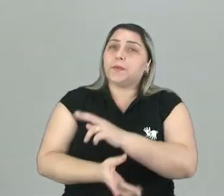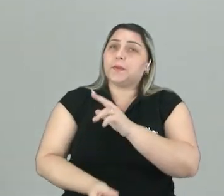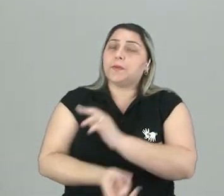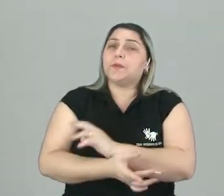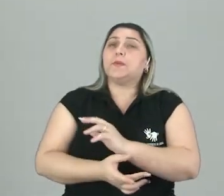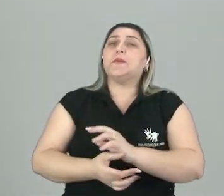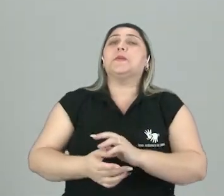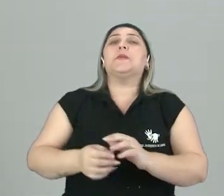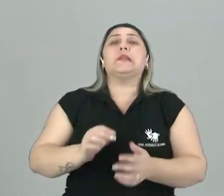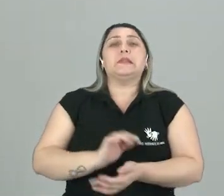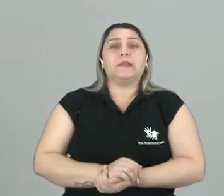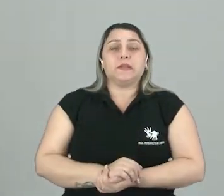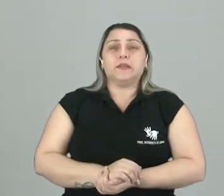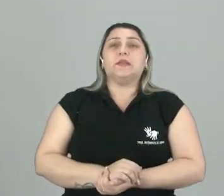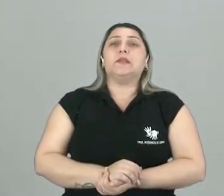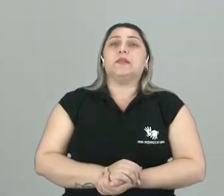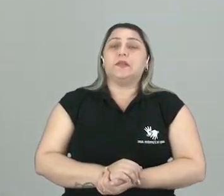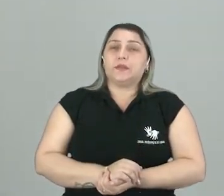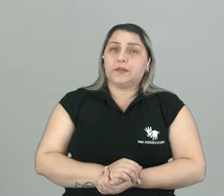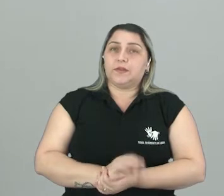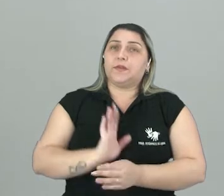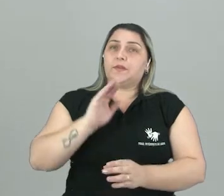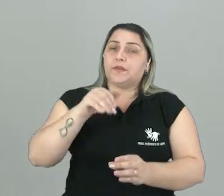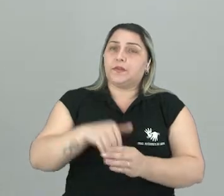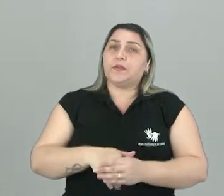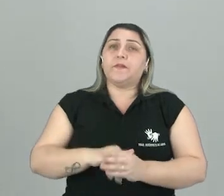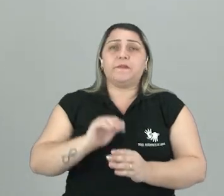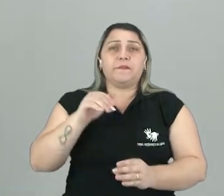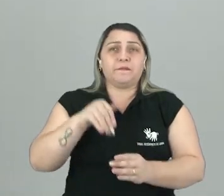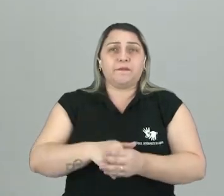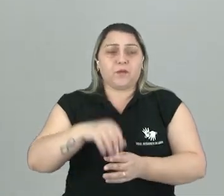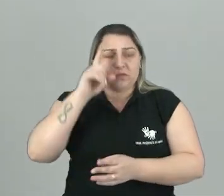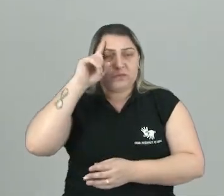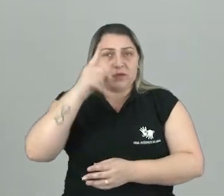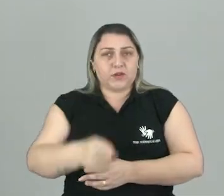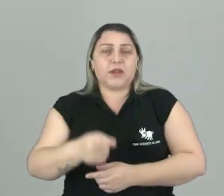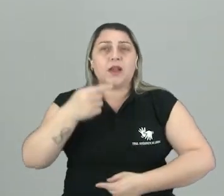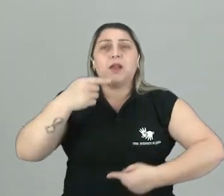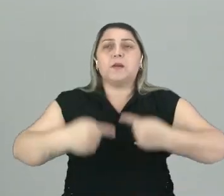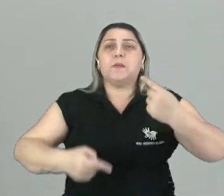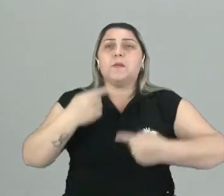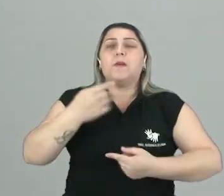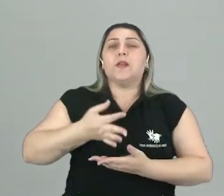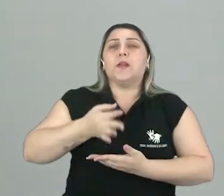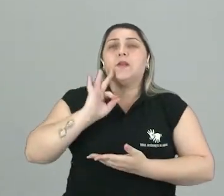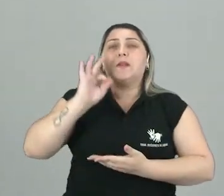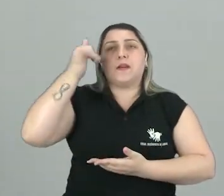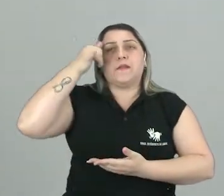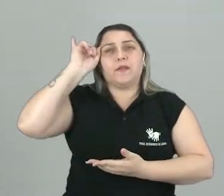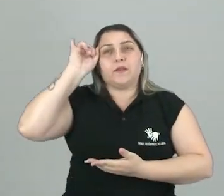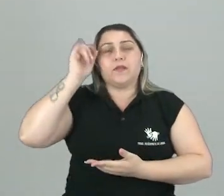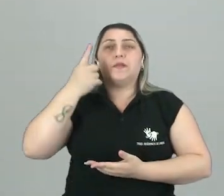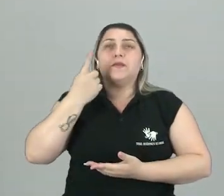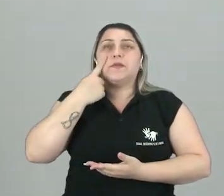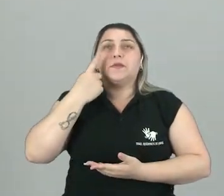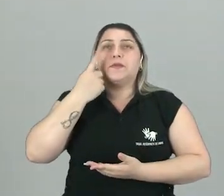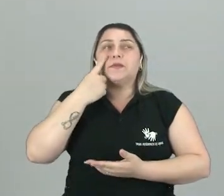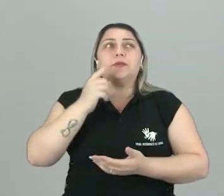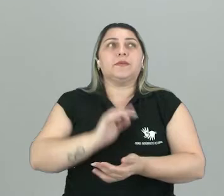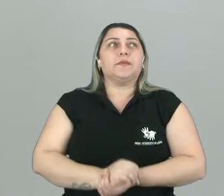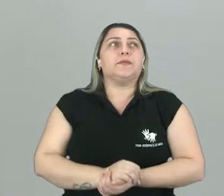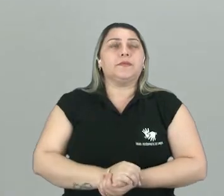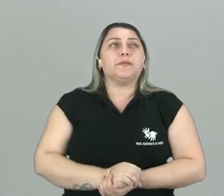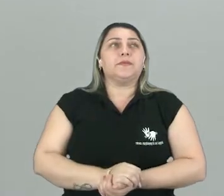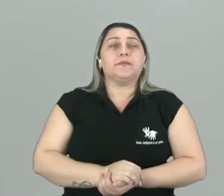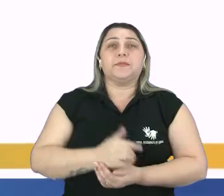aquelas manipulações, o curral eleitoral, voto de cabresto, política do café com leite. Observe aí, ali